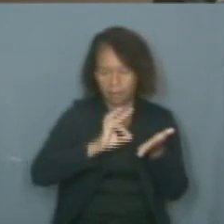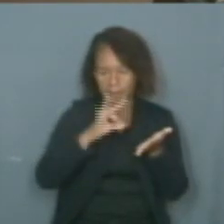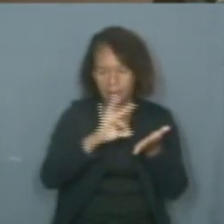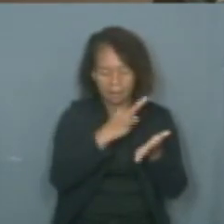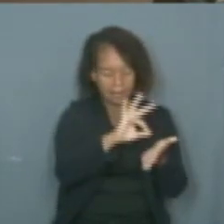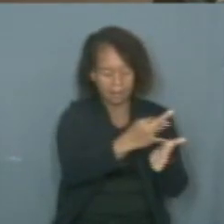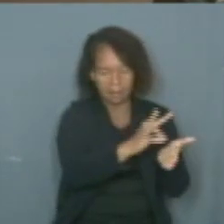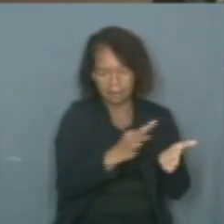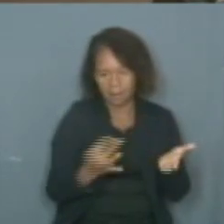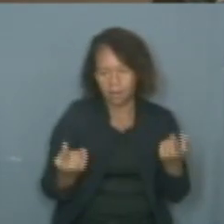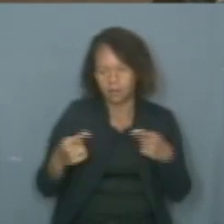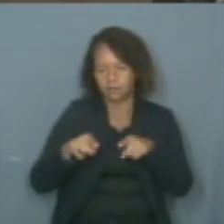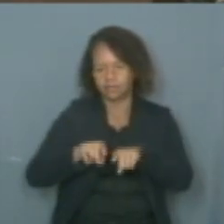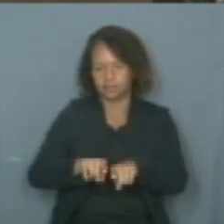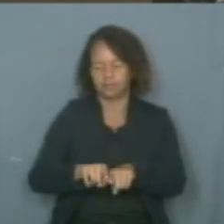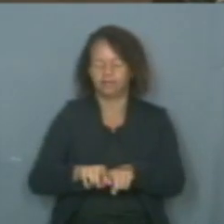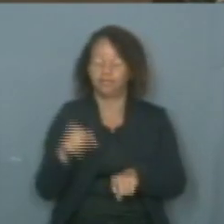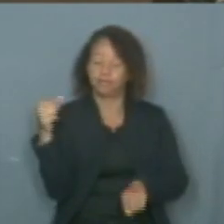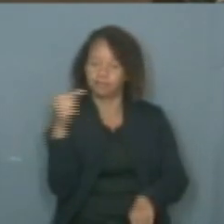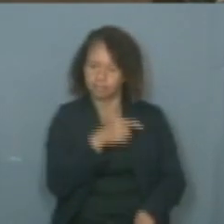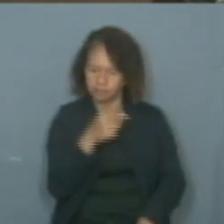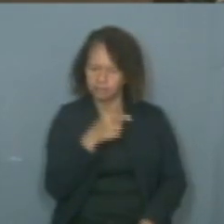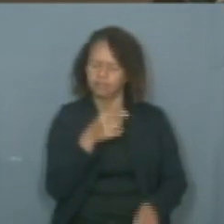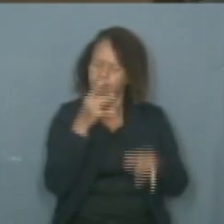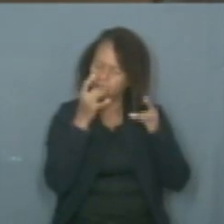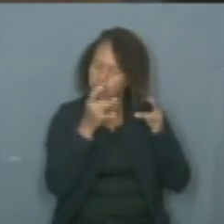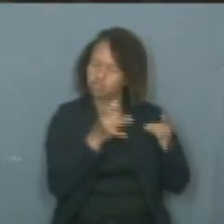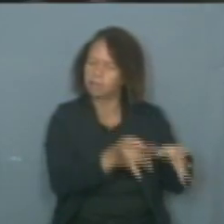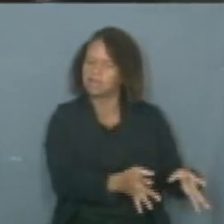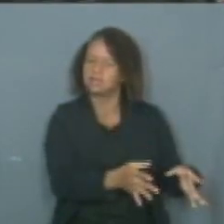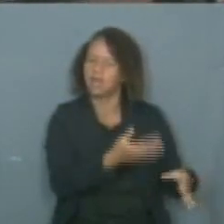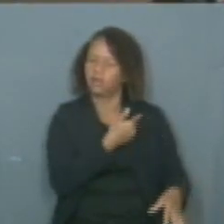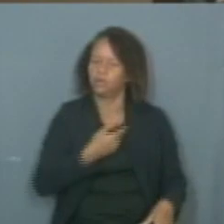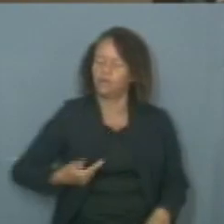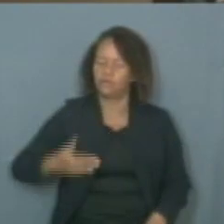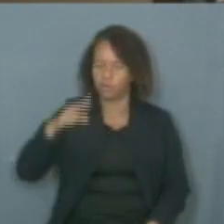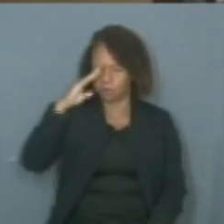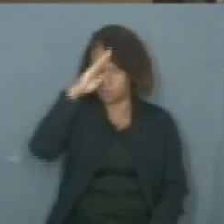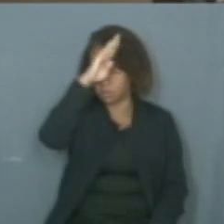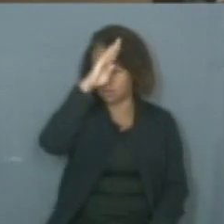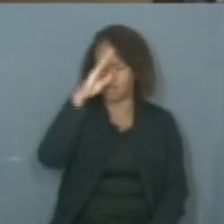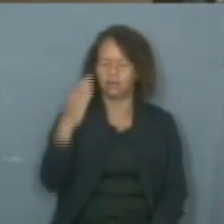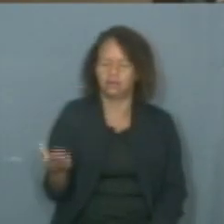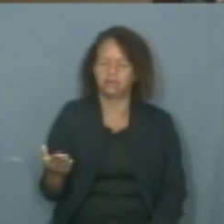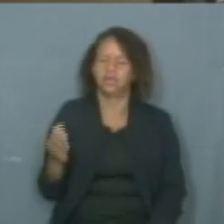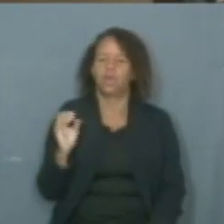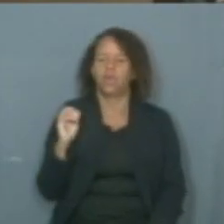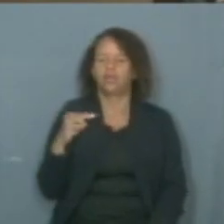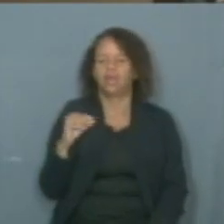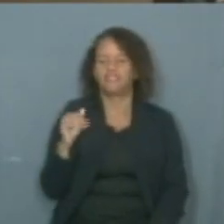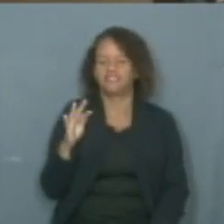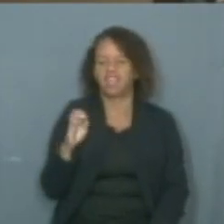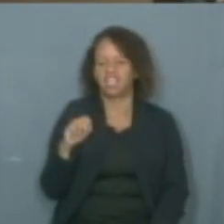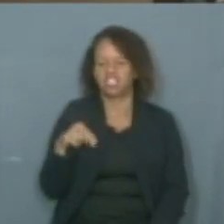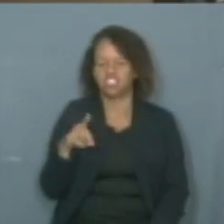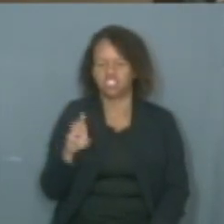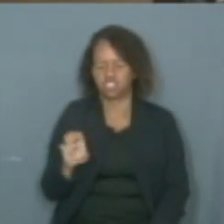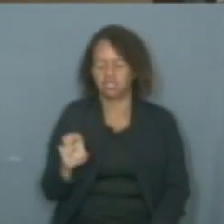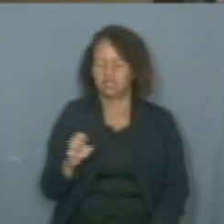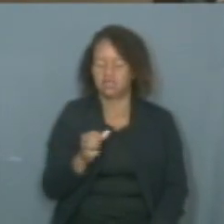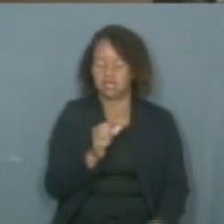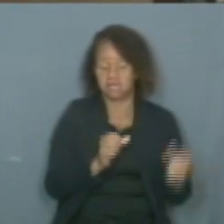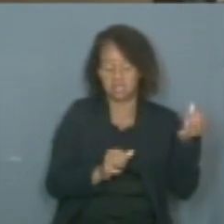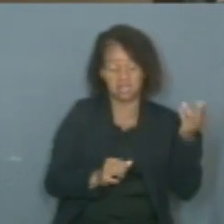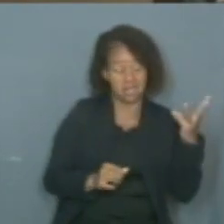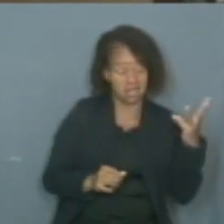e convênios. Isso foi dispensado no governo Bolsonaro. Então, saiu a Conafer de 3 associados para 600